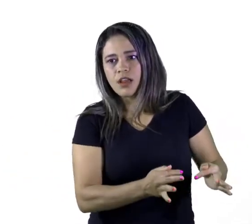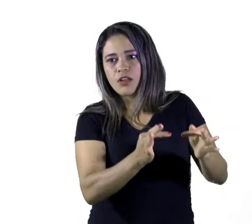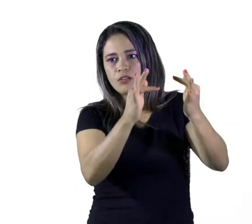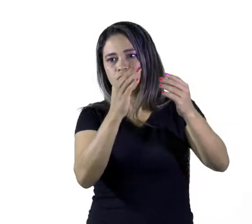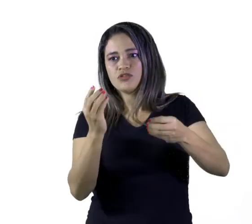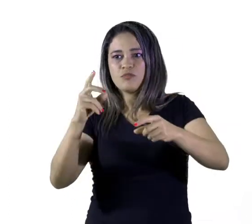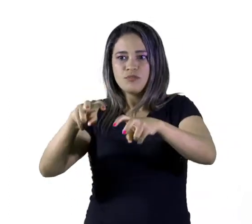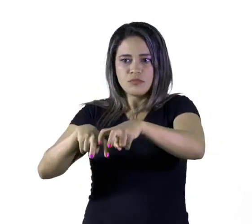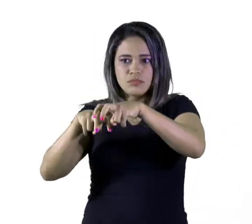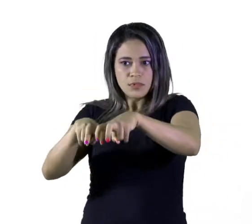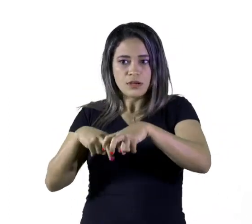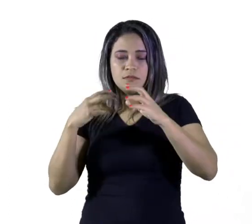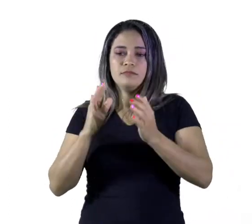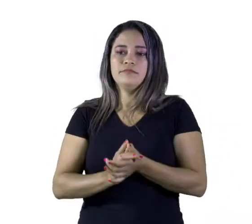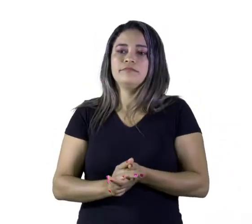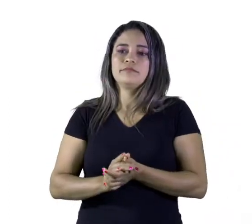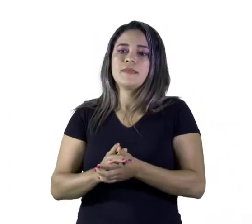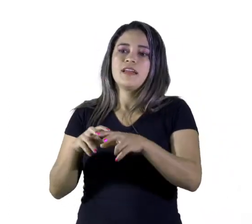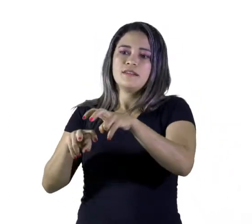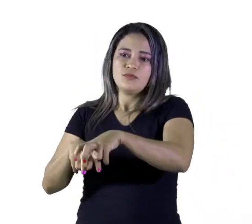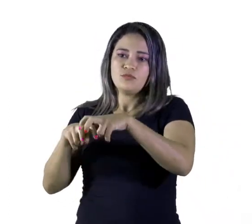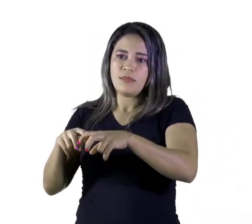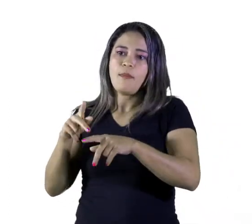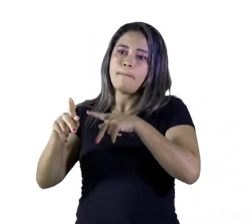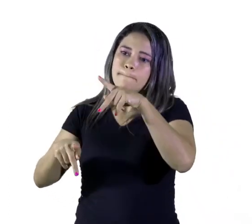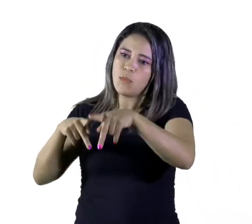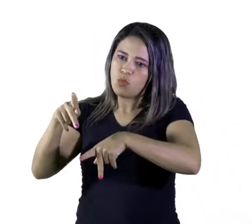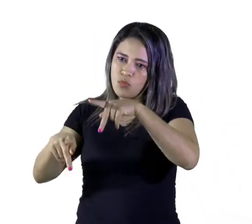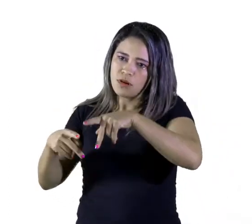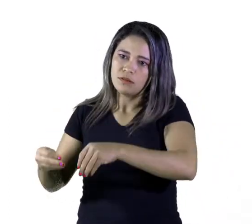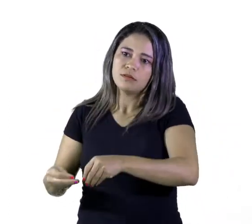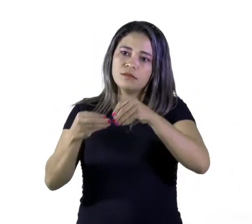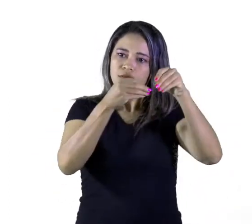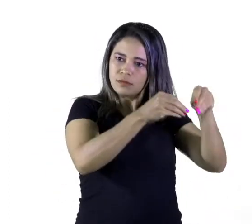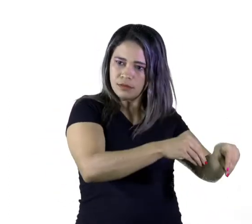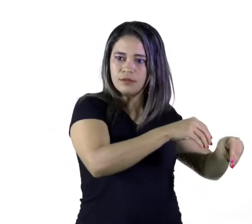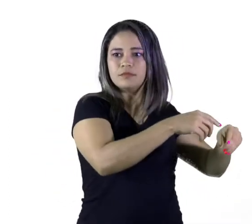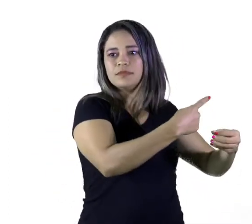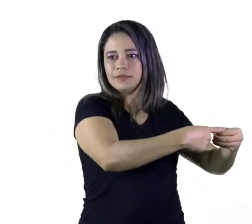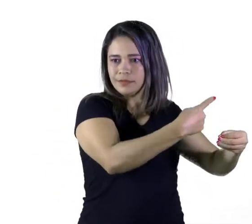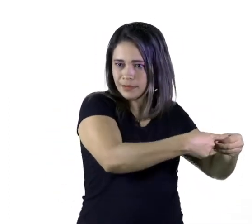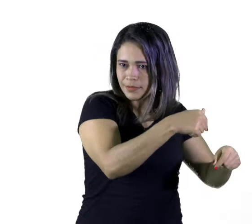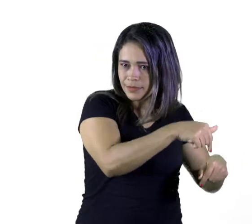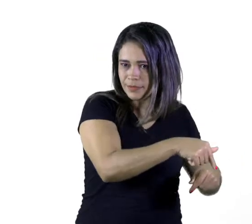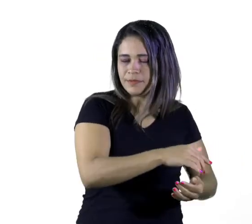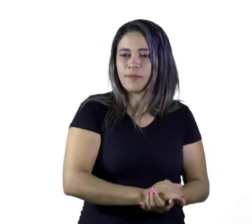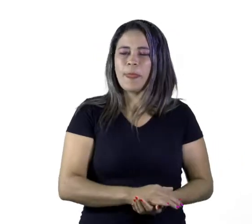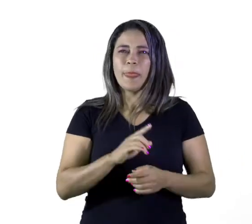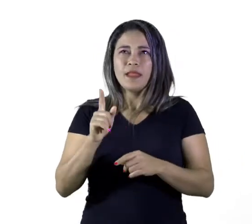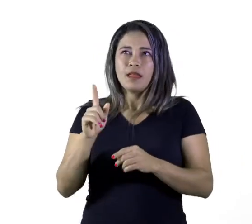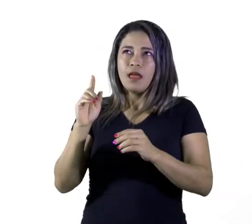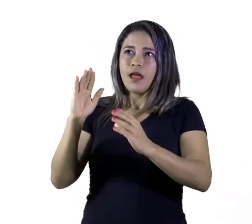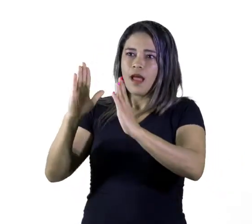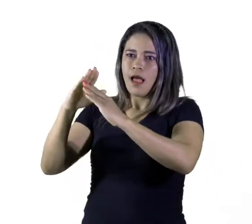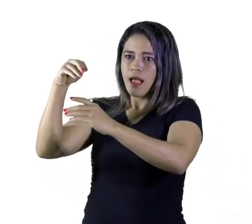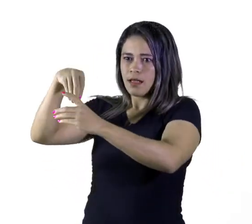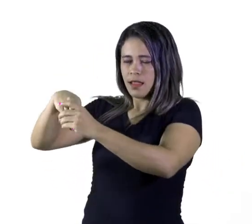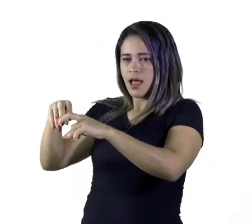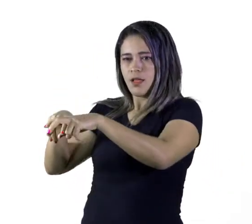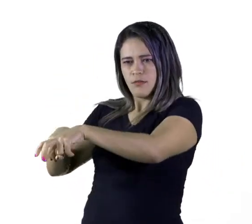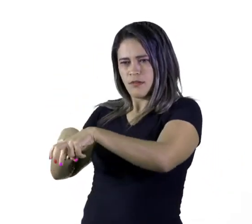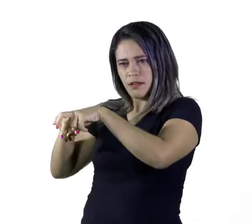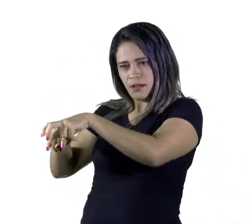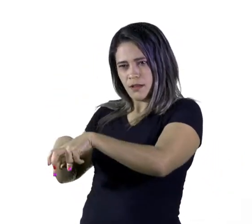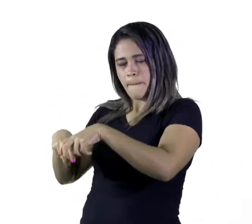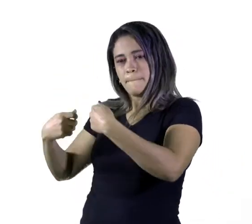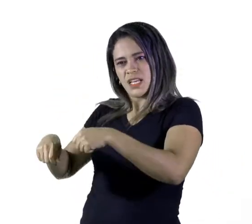O campo também fornece população para a cidade. Quando você mora lá no campo e precisa estudar, aí